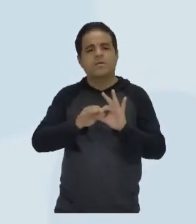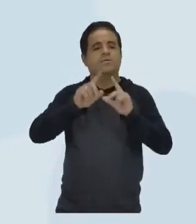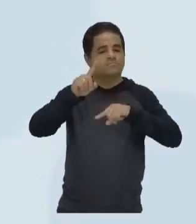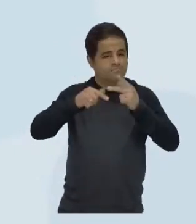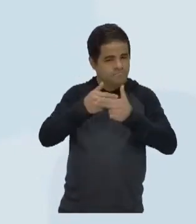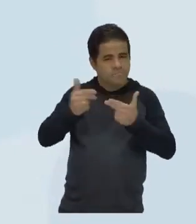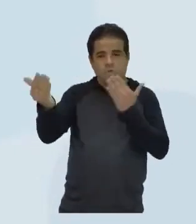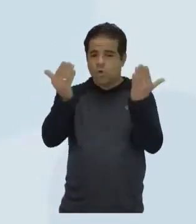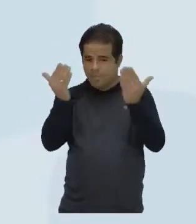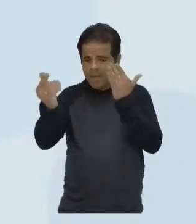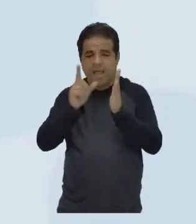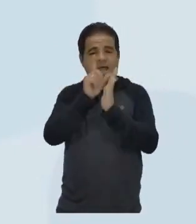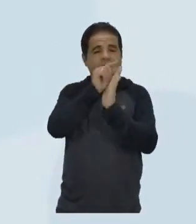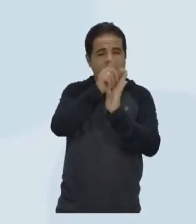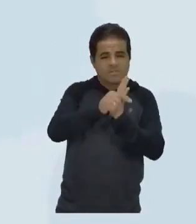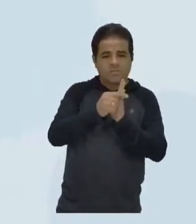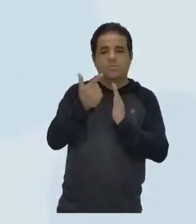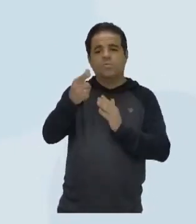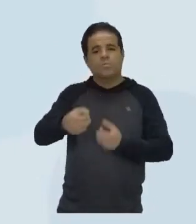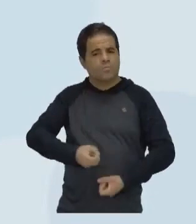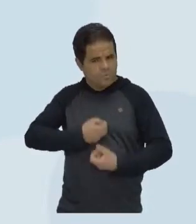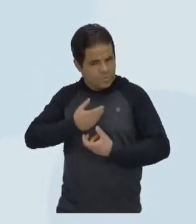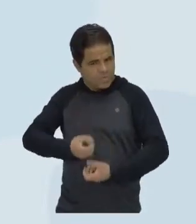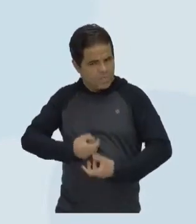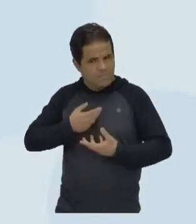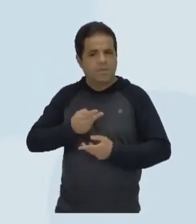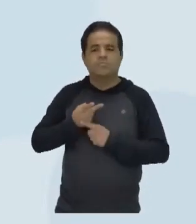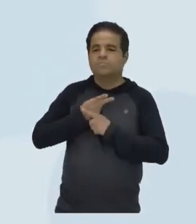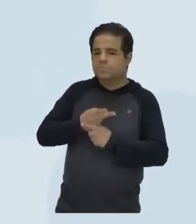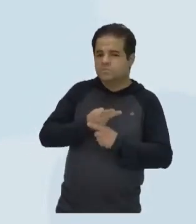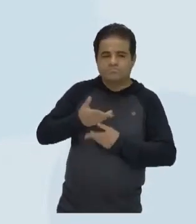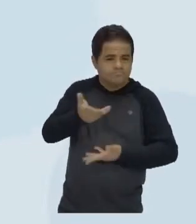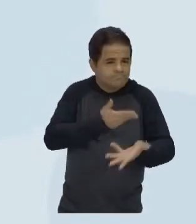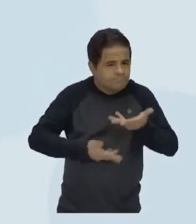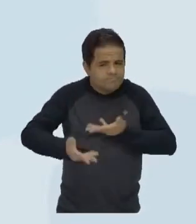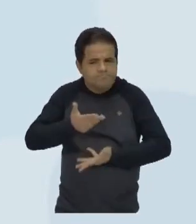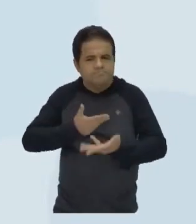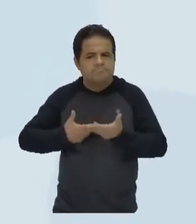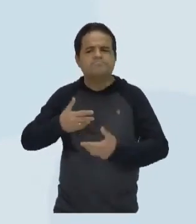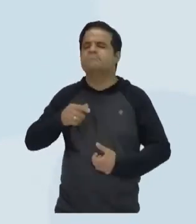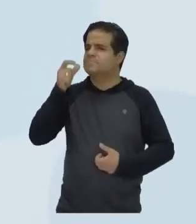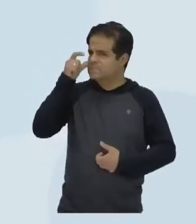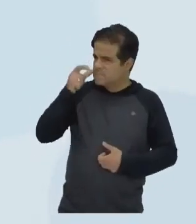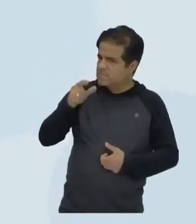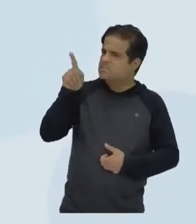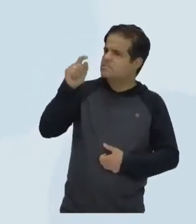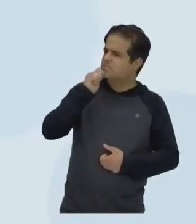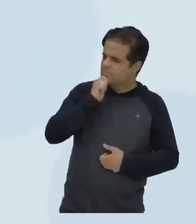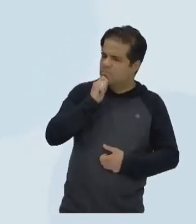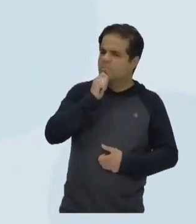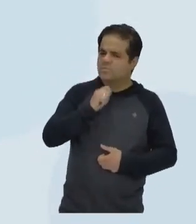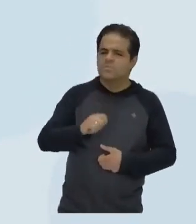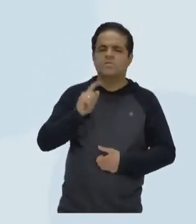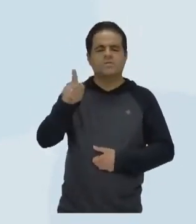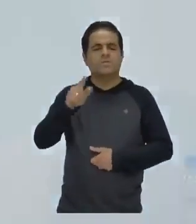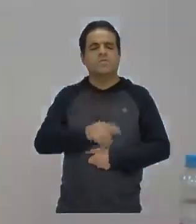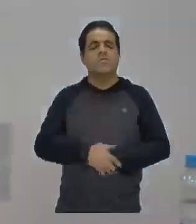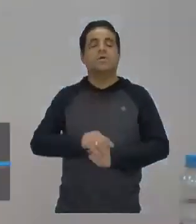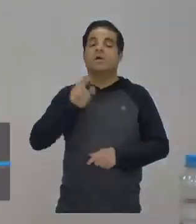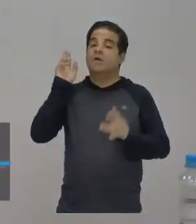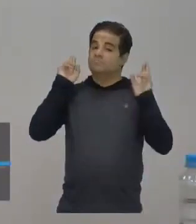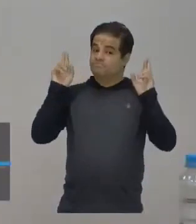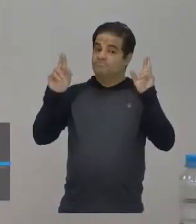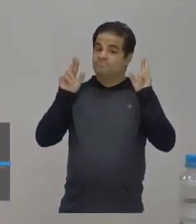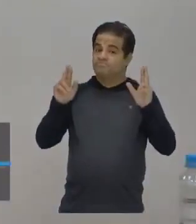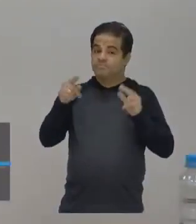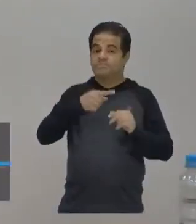e comparar esse artigo com um poema, buscando relacioná-los. Interessante, polêmico isso aí, hein? Olha, vou falar para você, eu espero que a